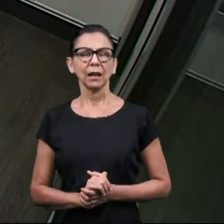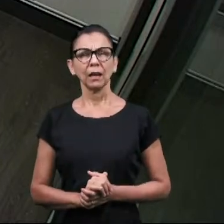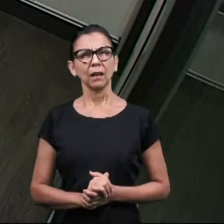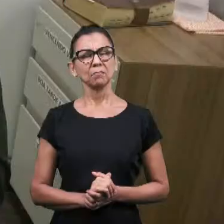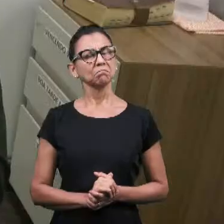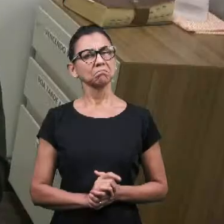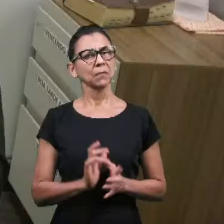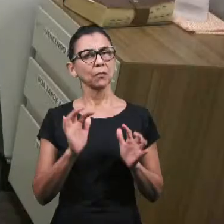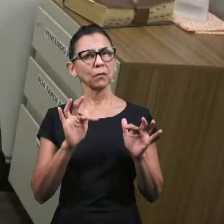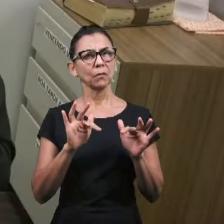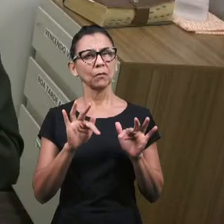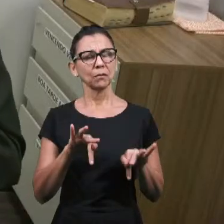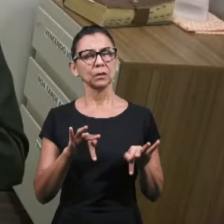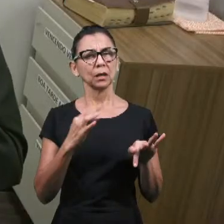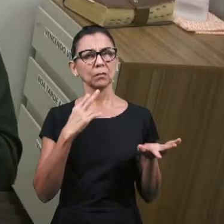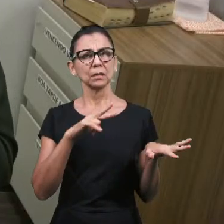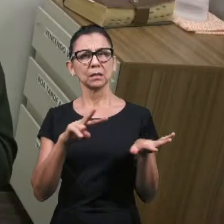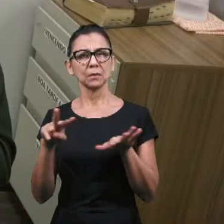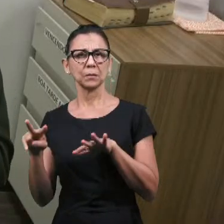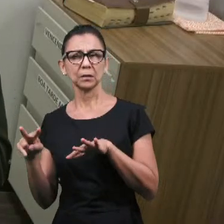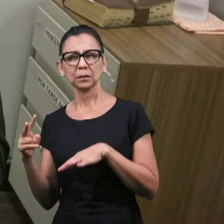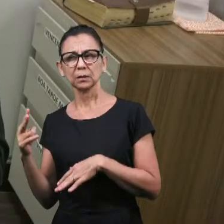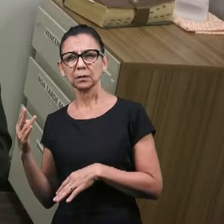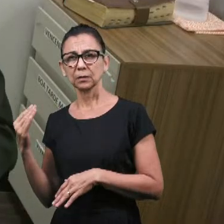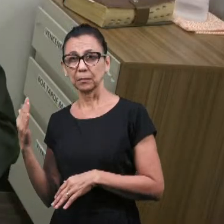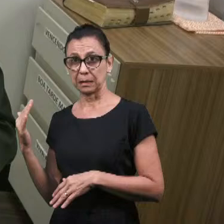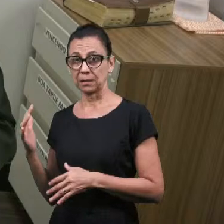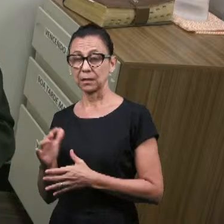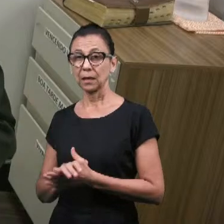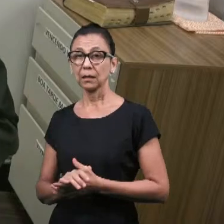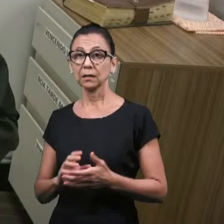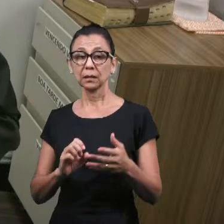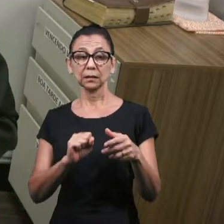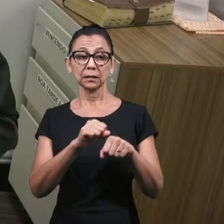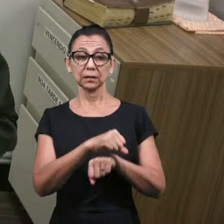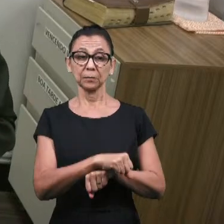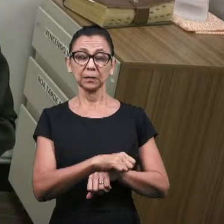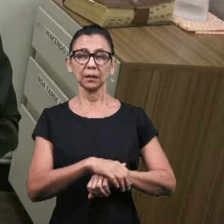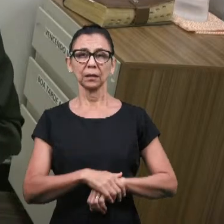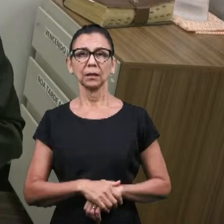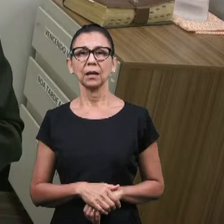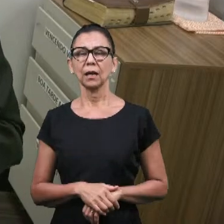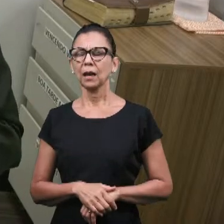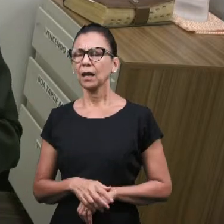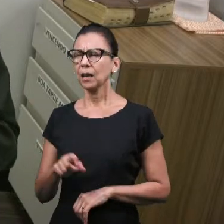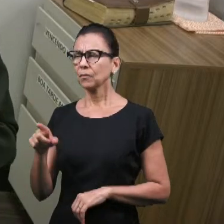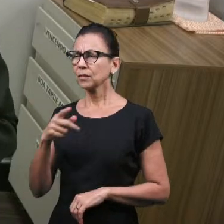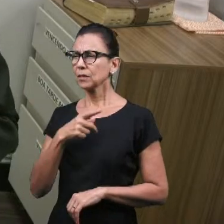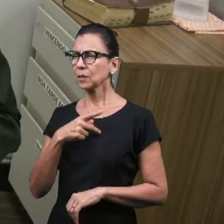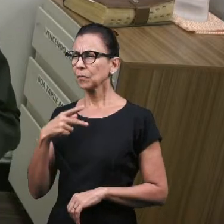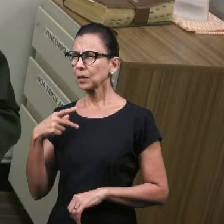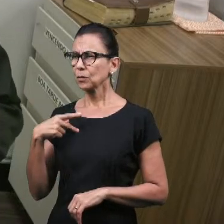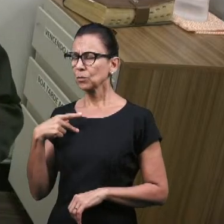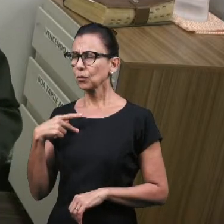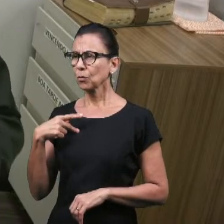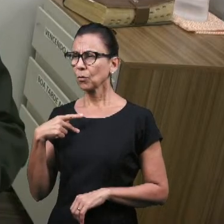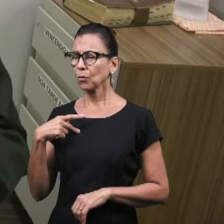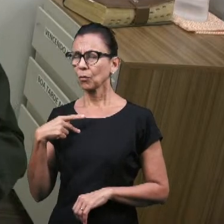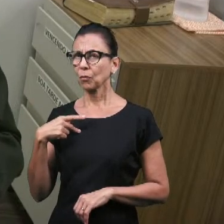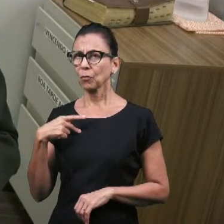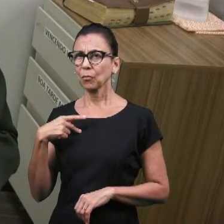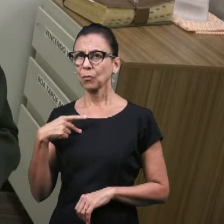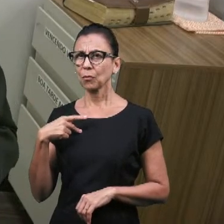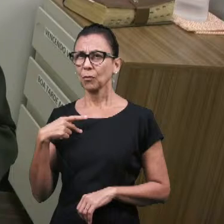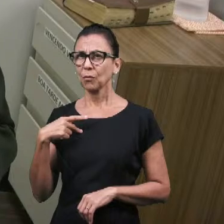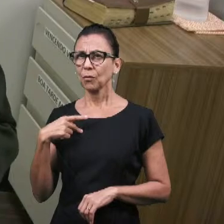semana tivemos seminário né nosso querido Pastor Marcelo Vilela e aqui disse que teve uma experiência sua